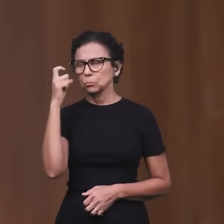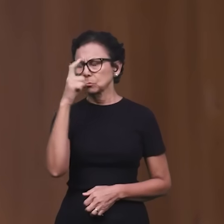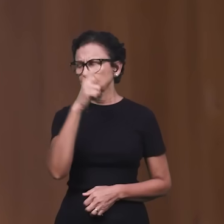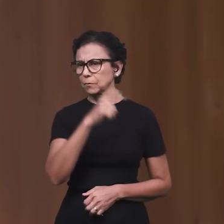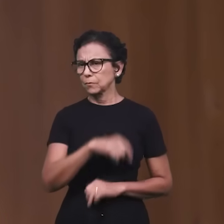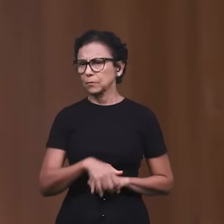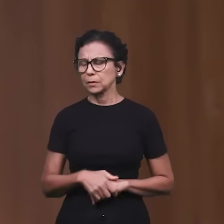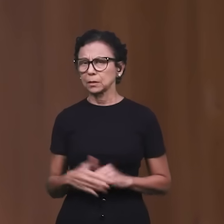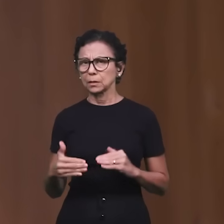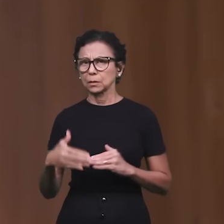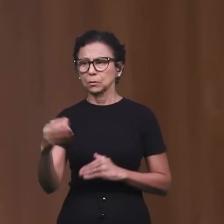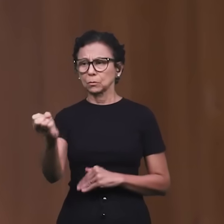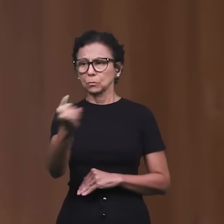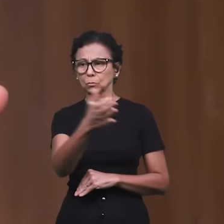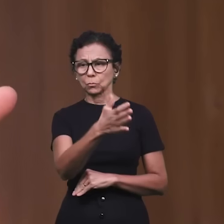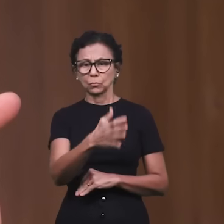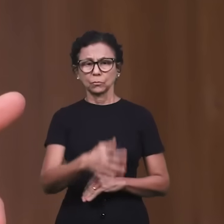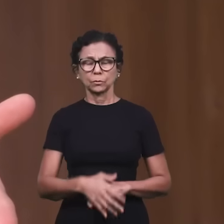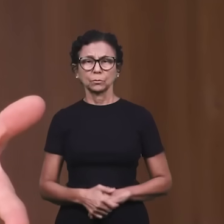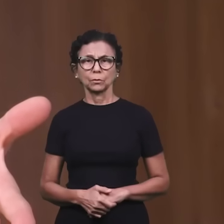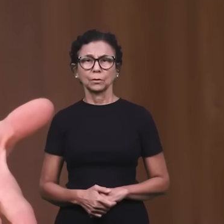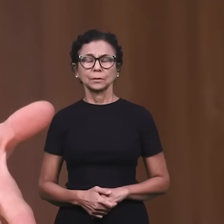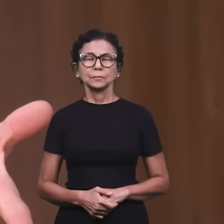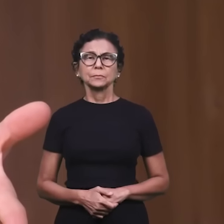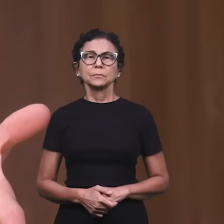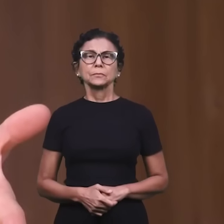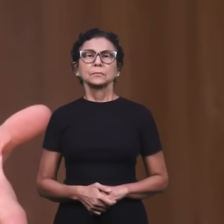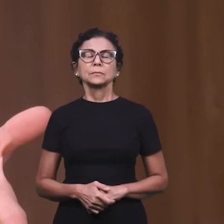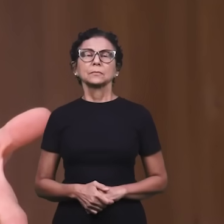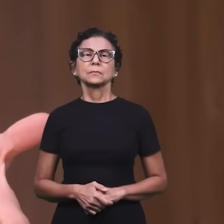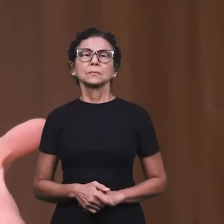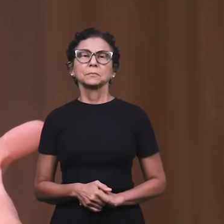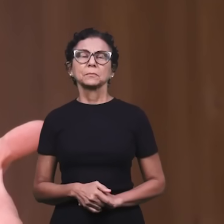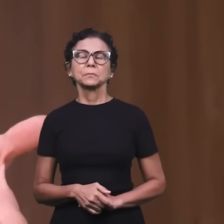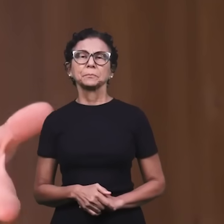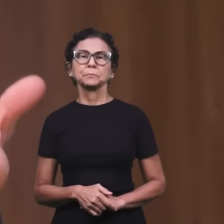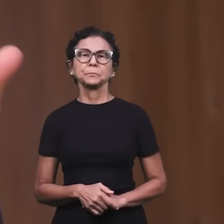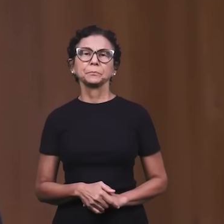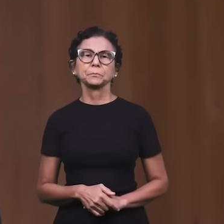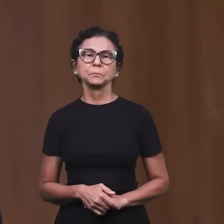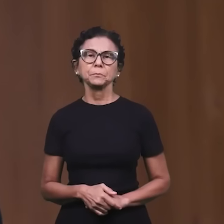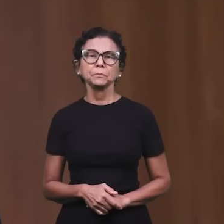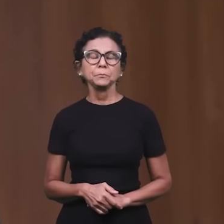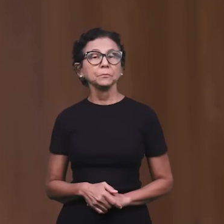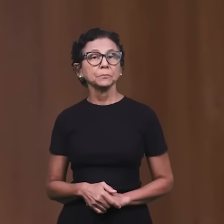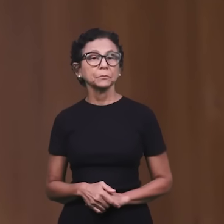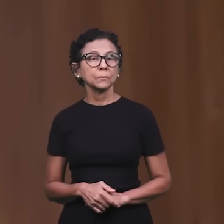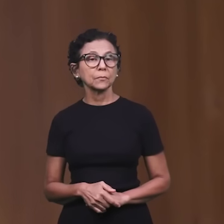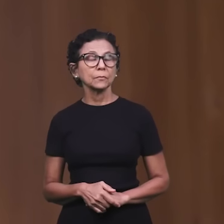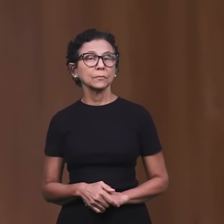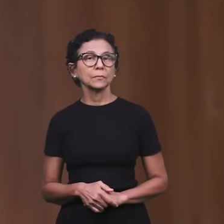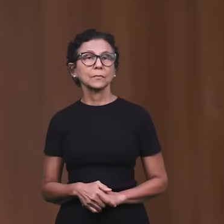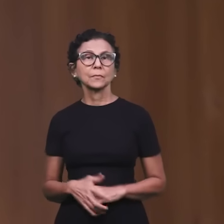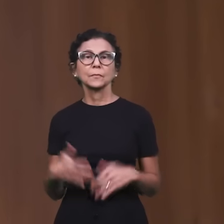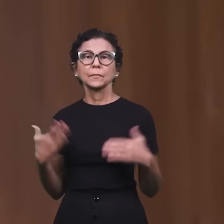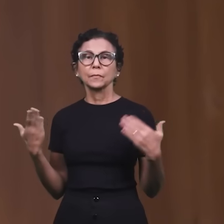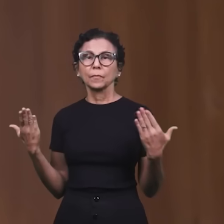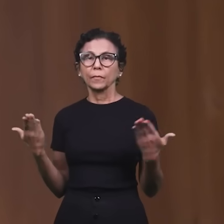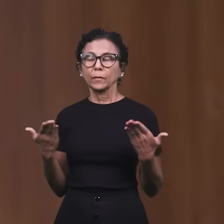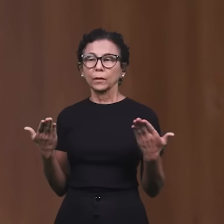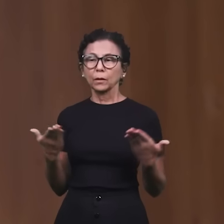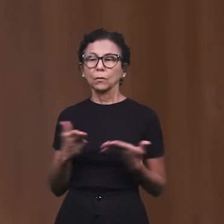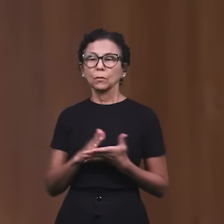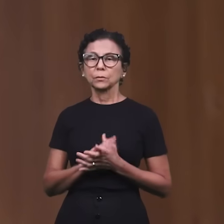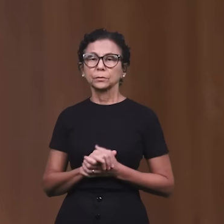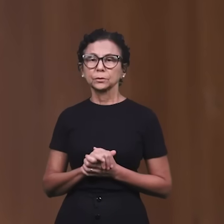eu sou uma nova criatura. Mas nós estamos aqui agora colocando o assunto, mais internalizando ele